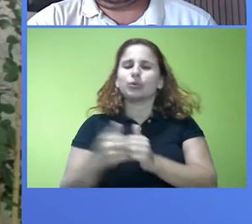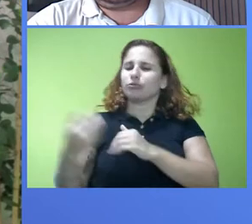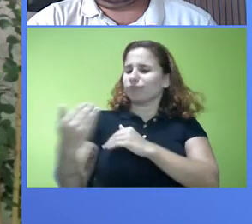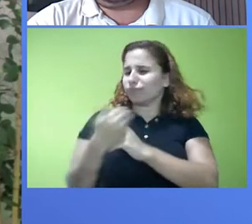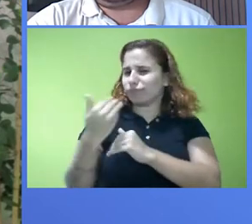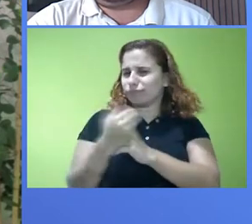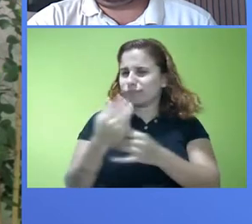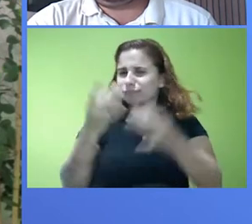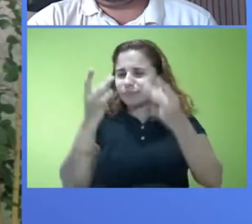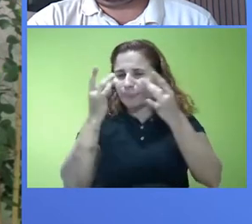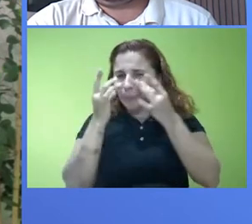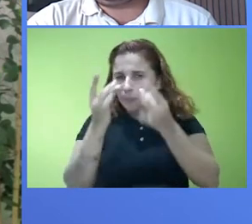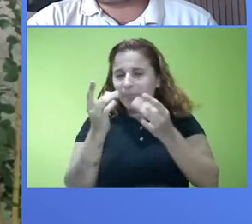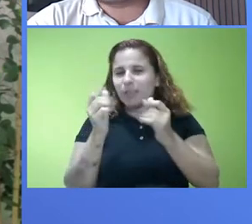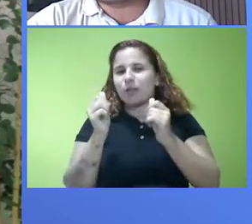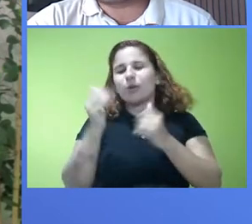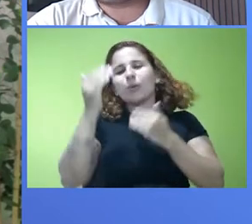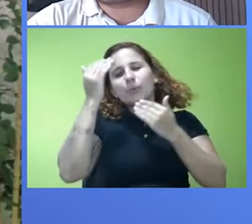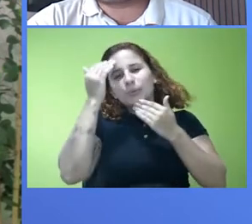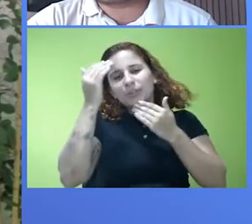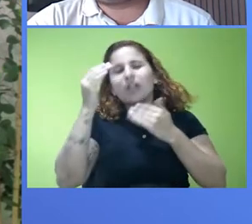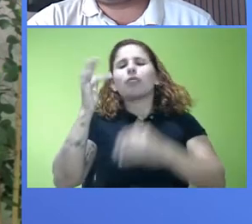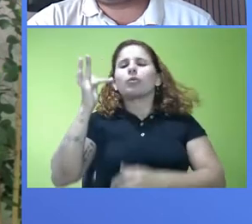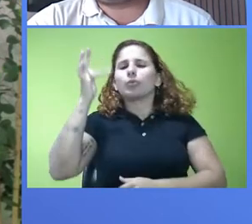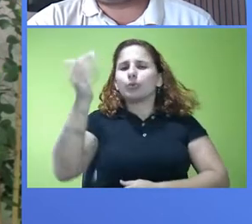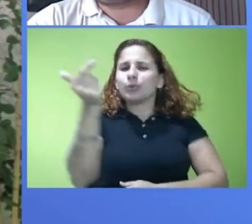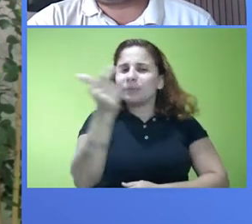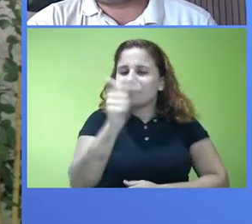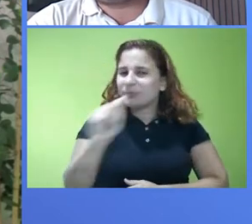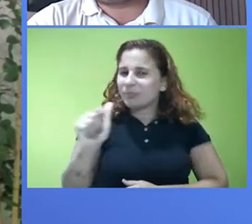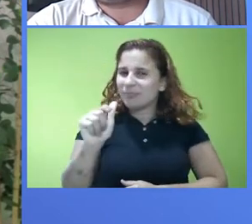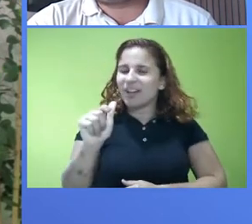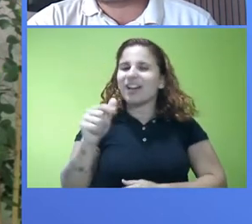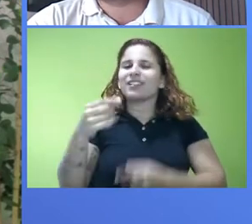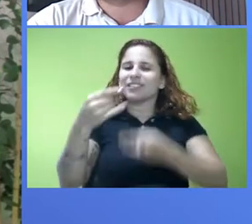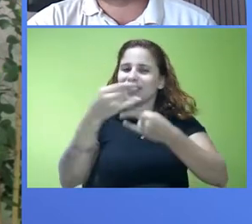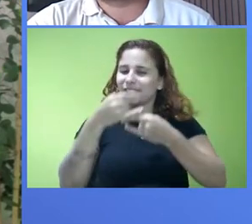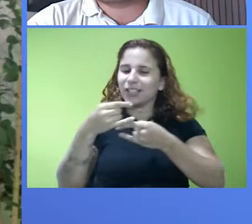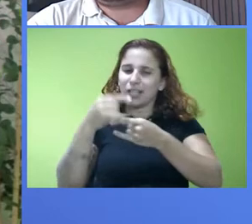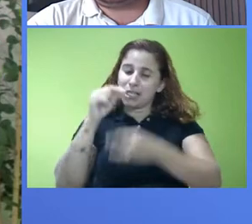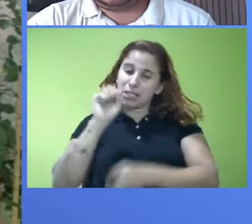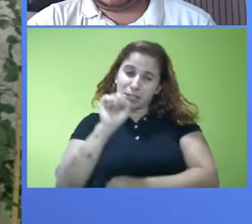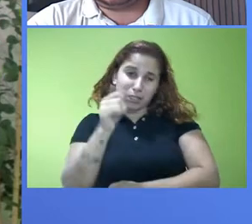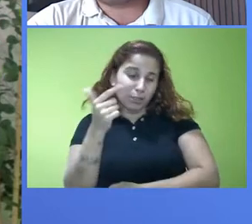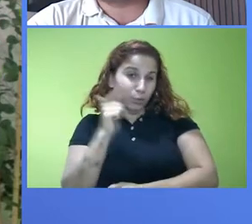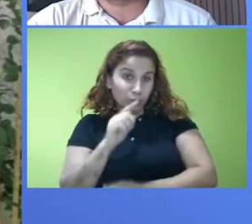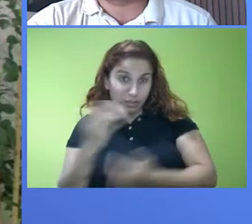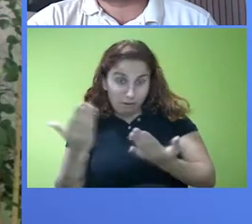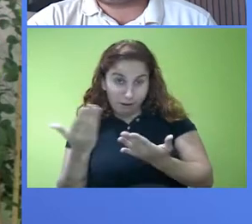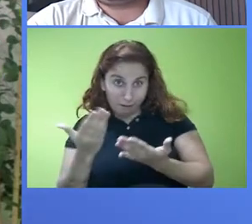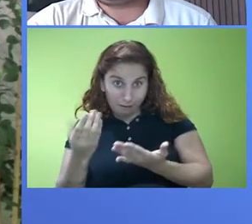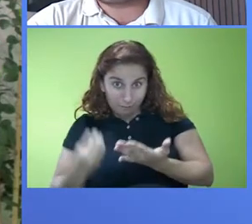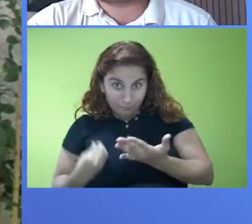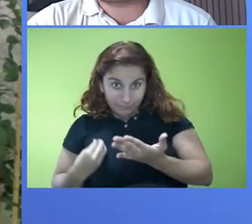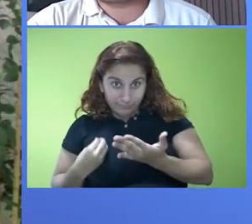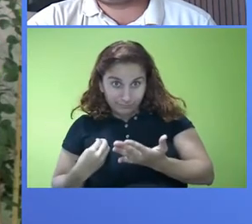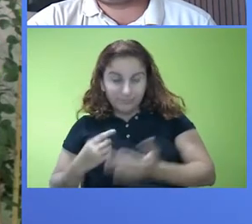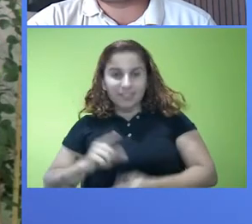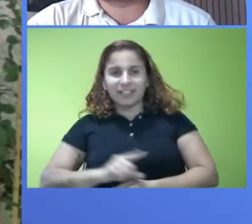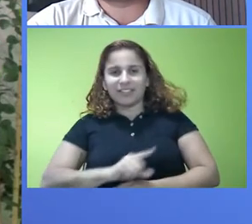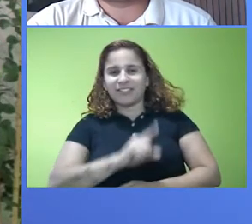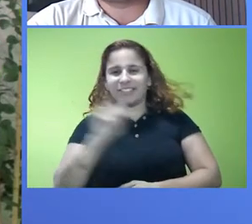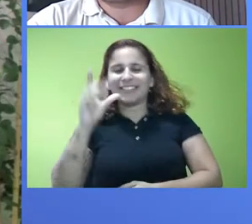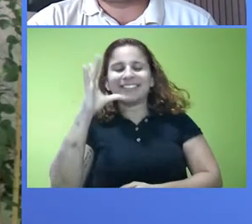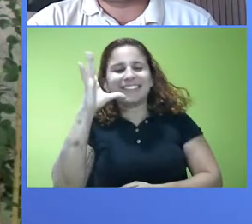de ver ao vivo vai ter oportunidade de acompanhar no nosso canal do YouTube. Aproveite, vá lá, curta a gente lá, né, e se inscreva no nosso canal, né, Naara?